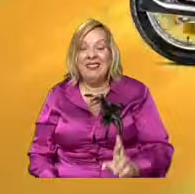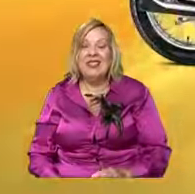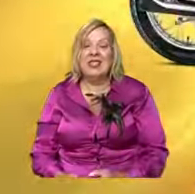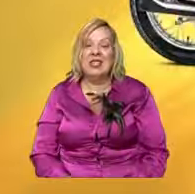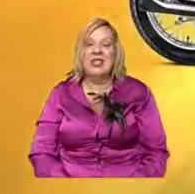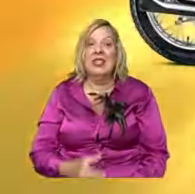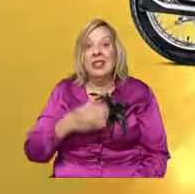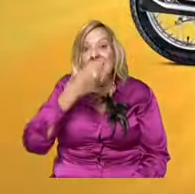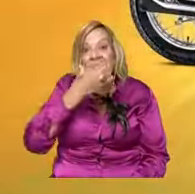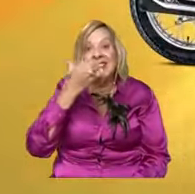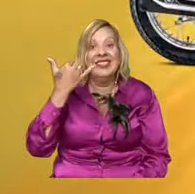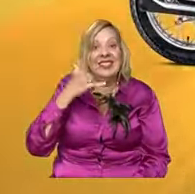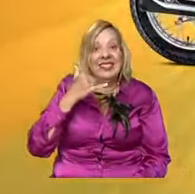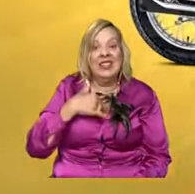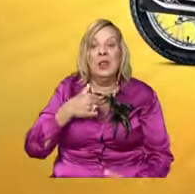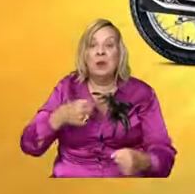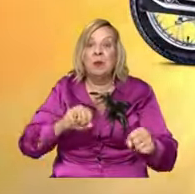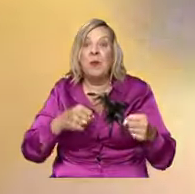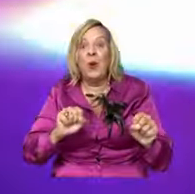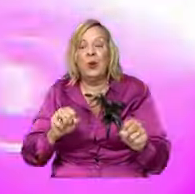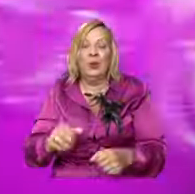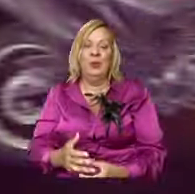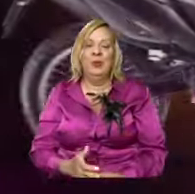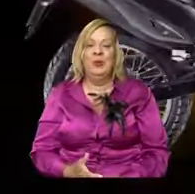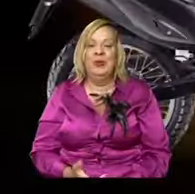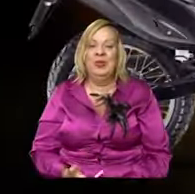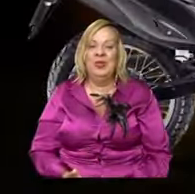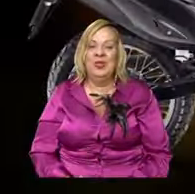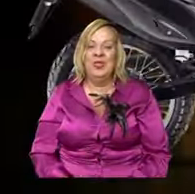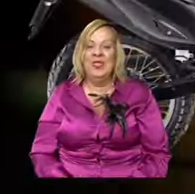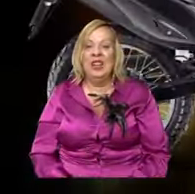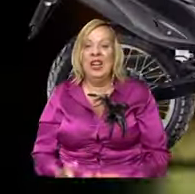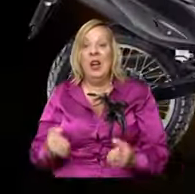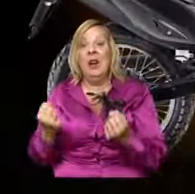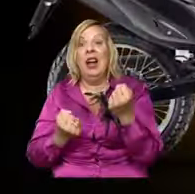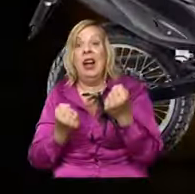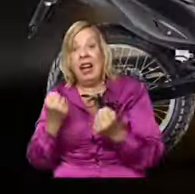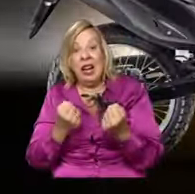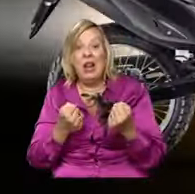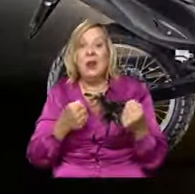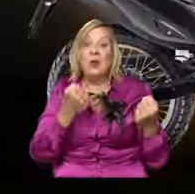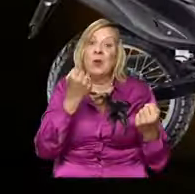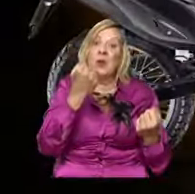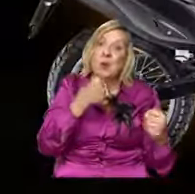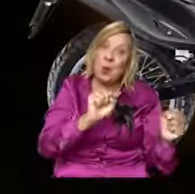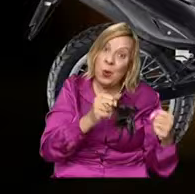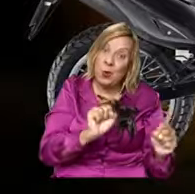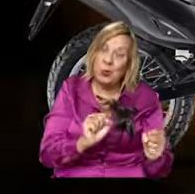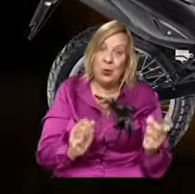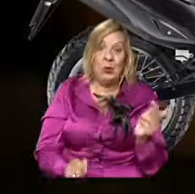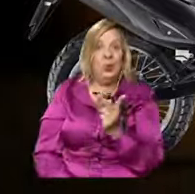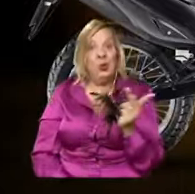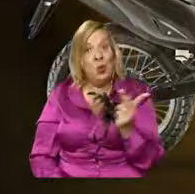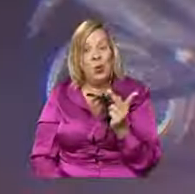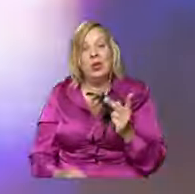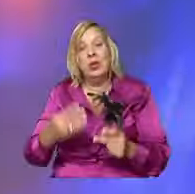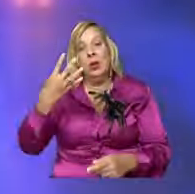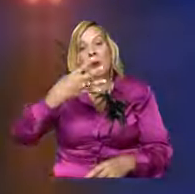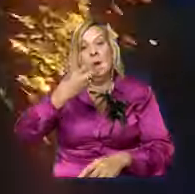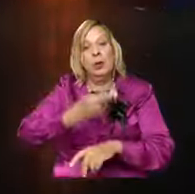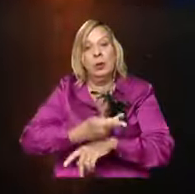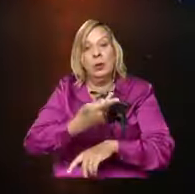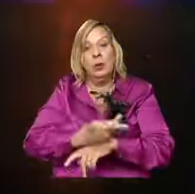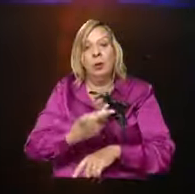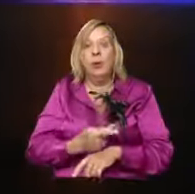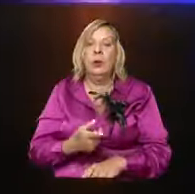uma Honda Pop no segundo, Honda Start no terceiro. E essa dupla no quarto prêmio. Uma Chevrolet Tracker e mais uma Honda XRS 190. São